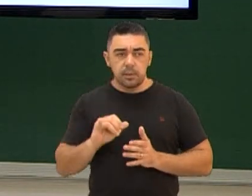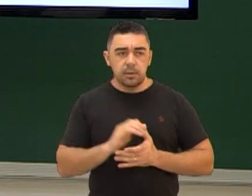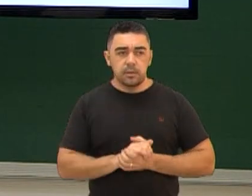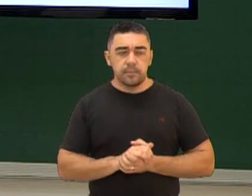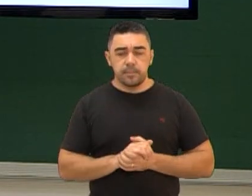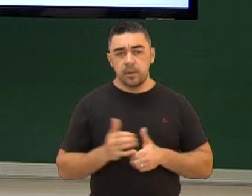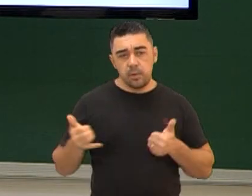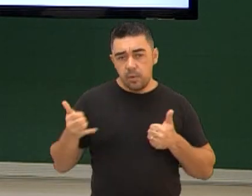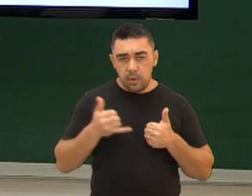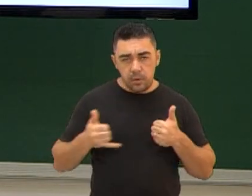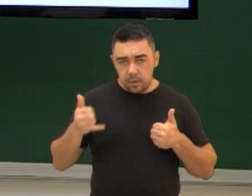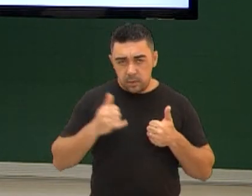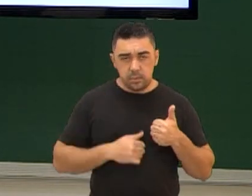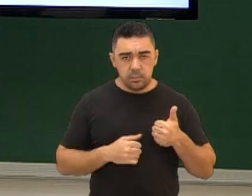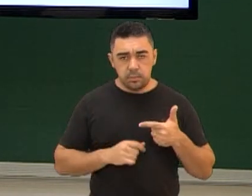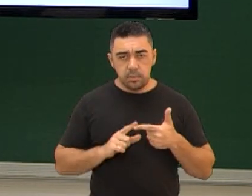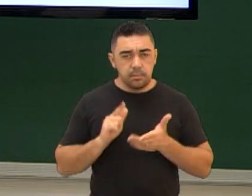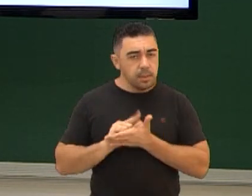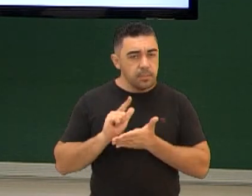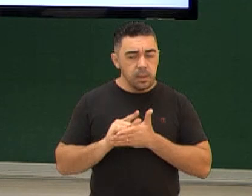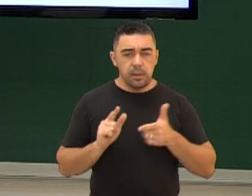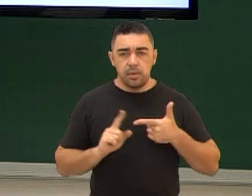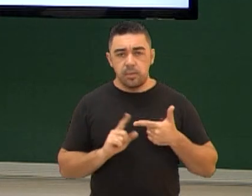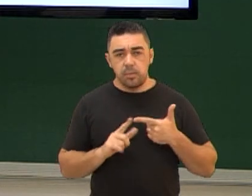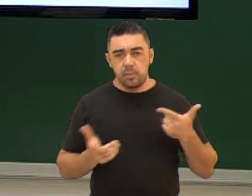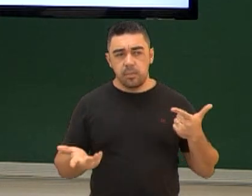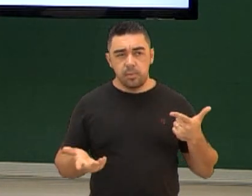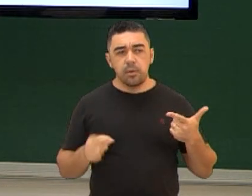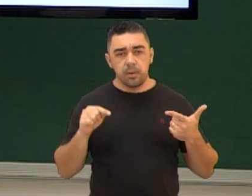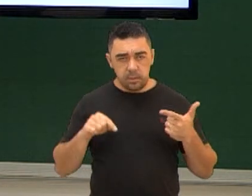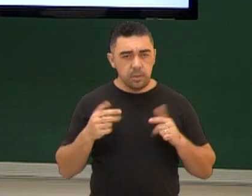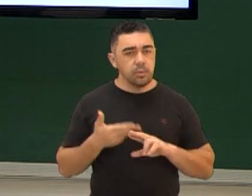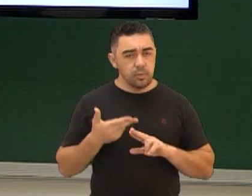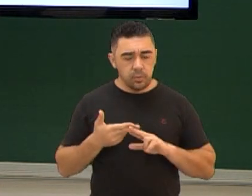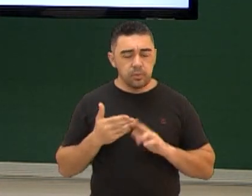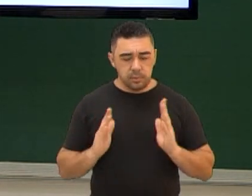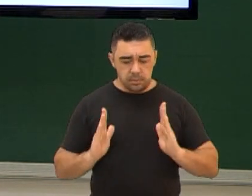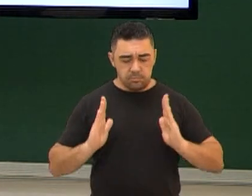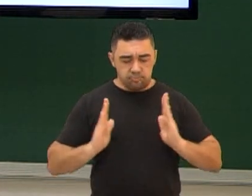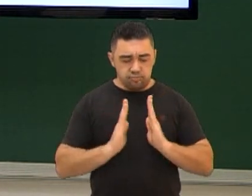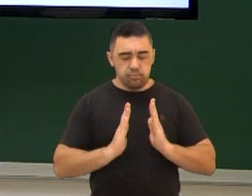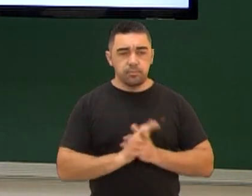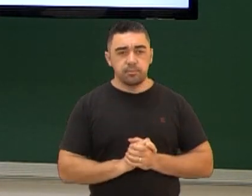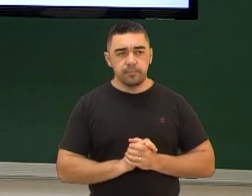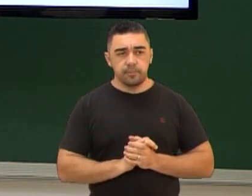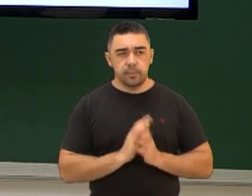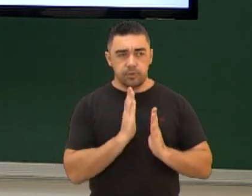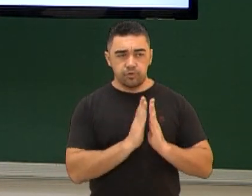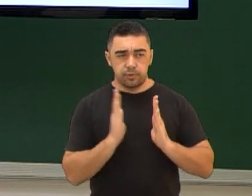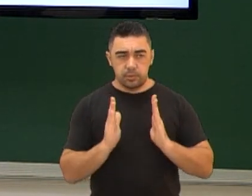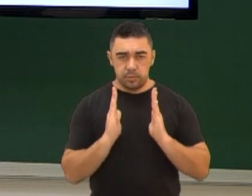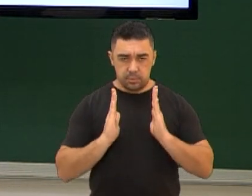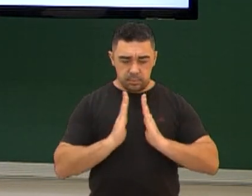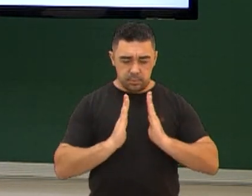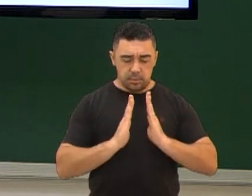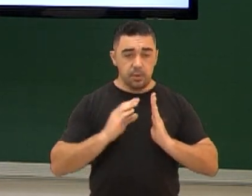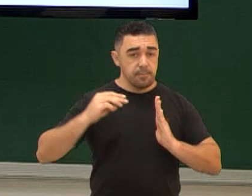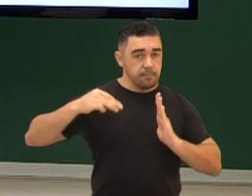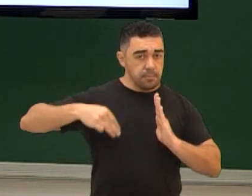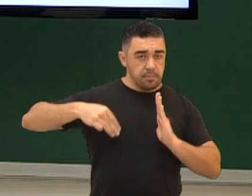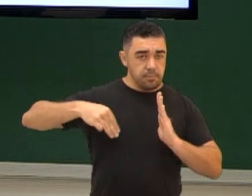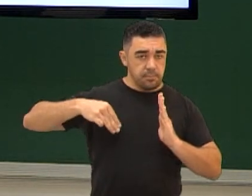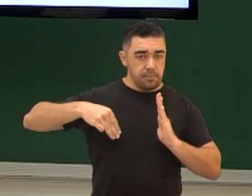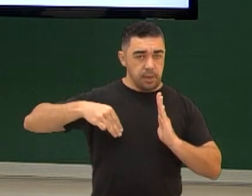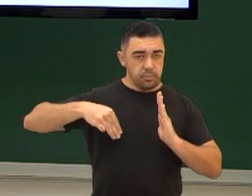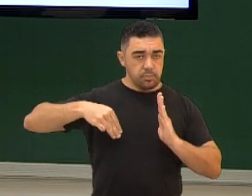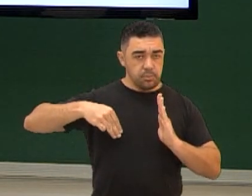exemplo, óleo, papel, tá? Que é usado aqui no meio. Distância entre as placas, metros. A